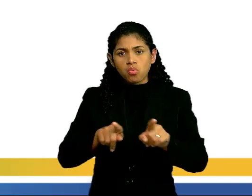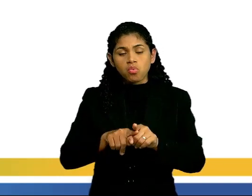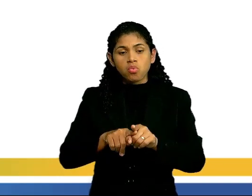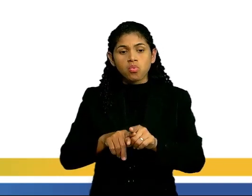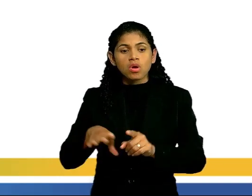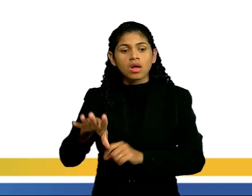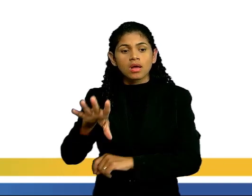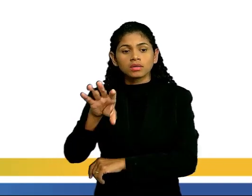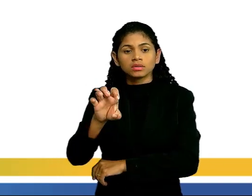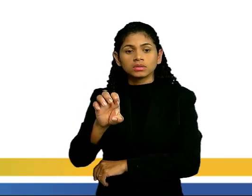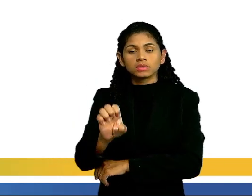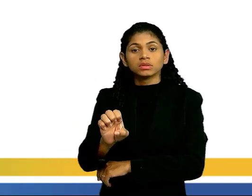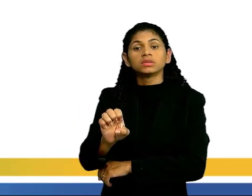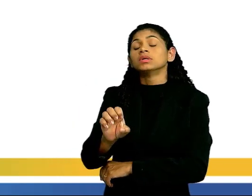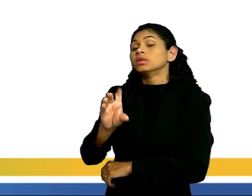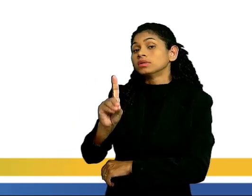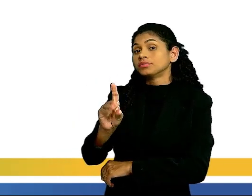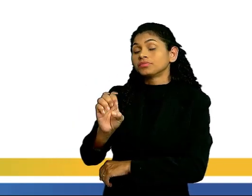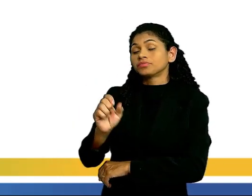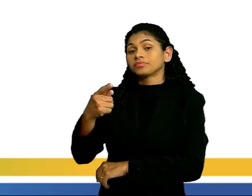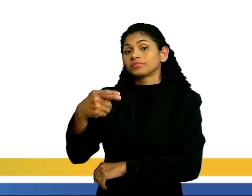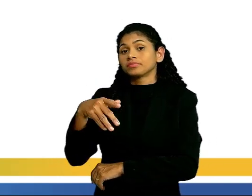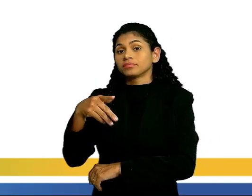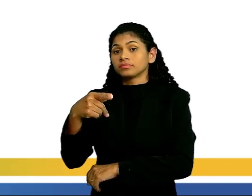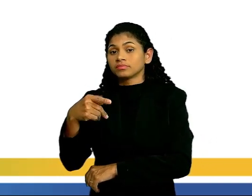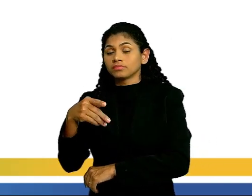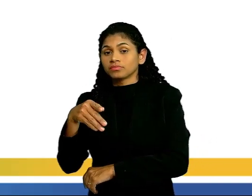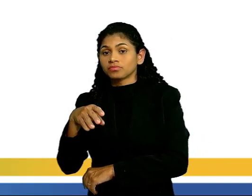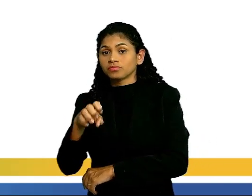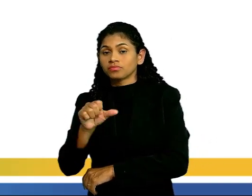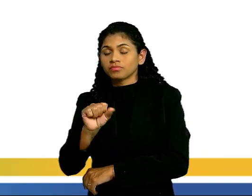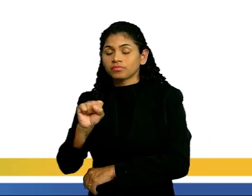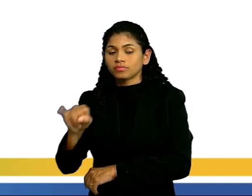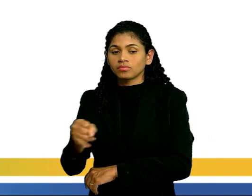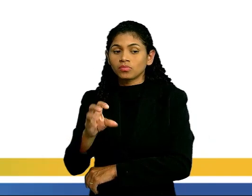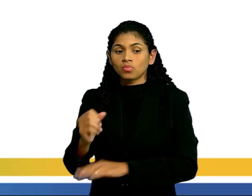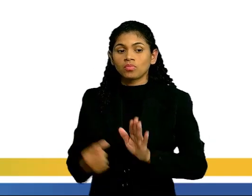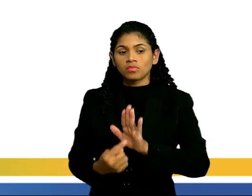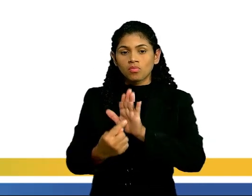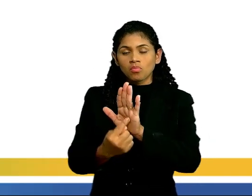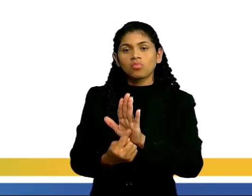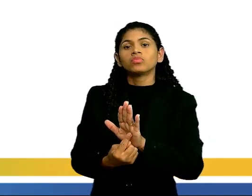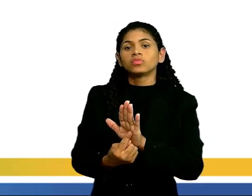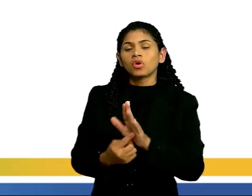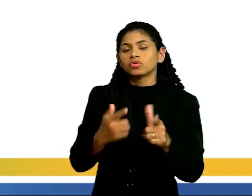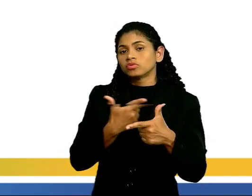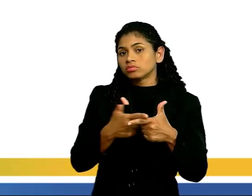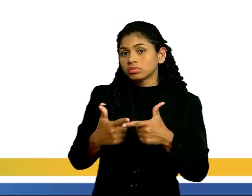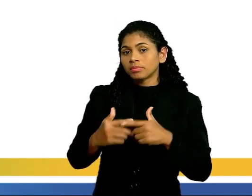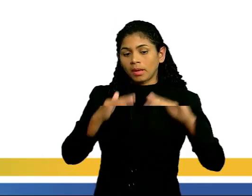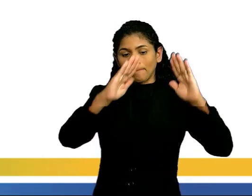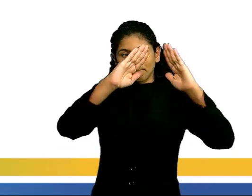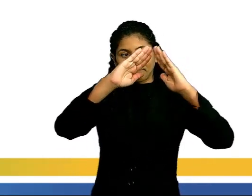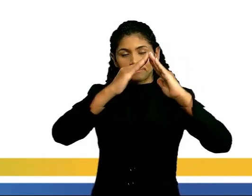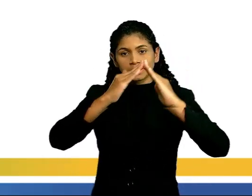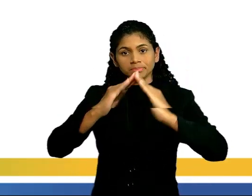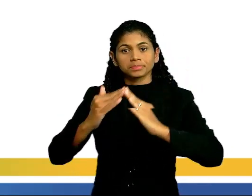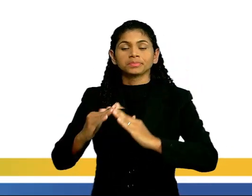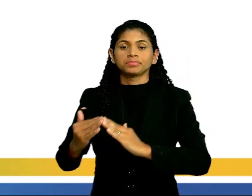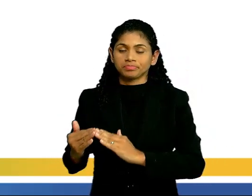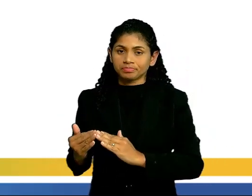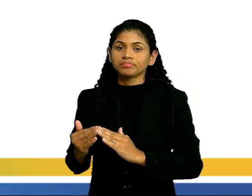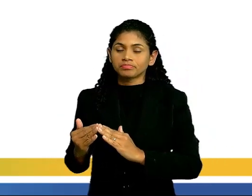importante impacto social, porque chamou a atenção para a questão das favelas, até então um problema